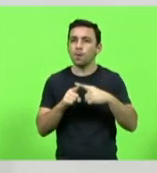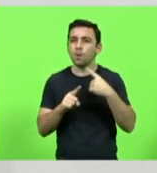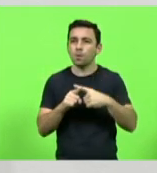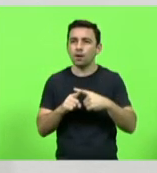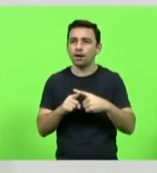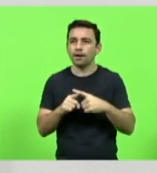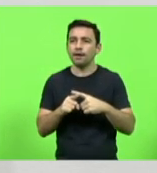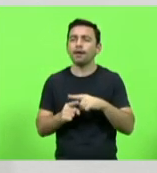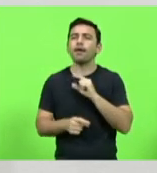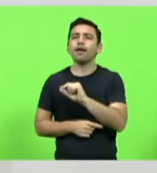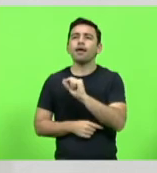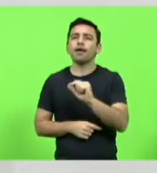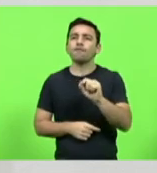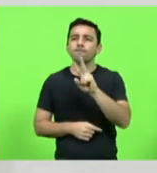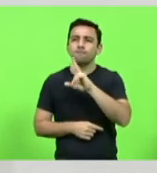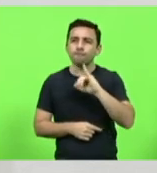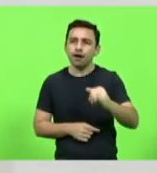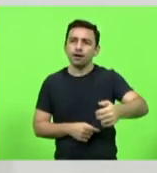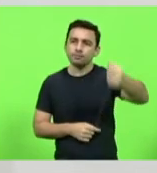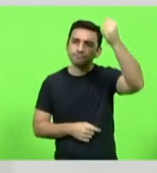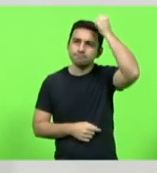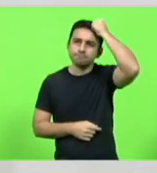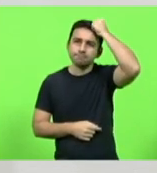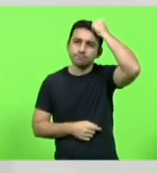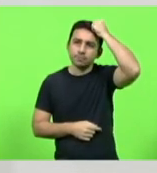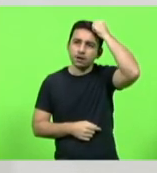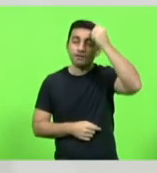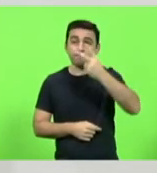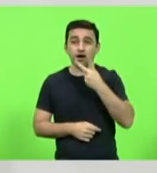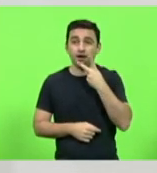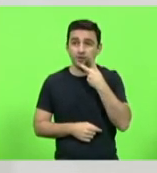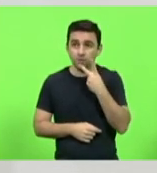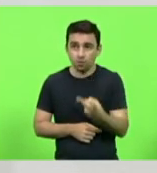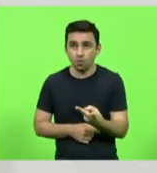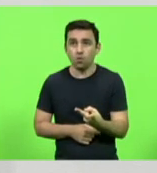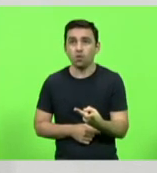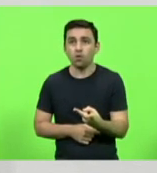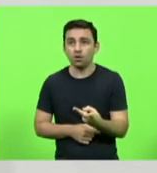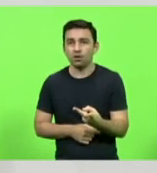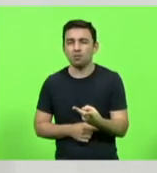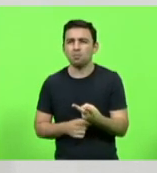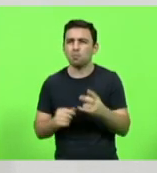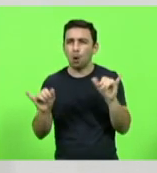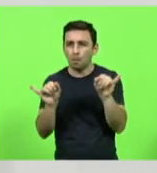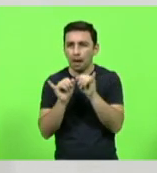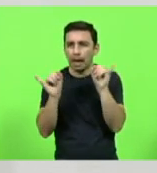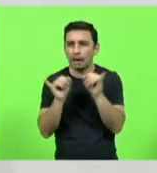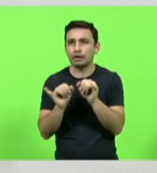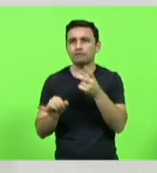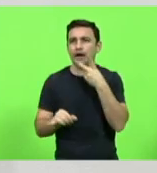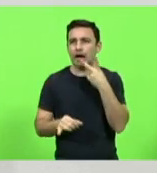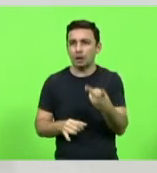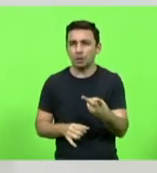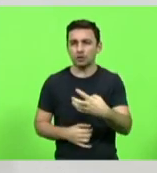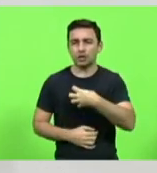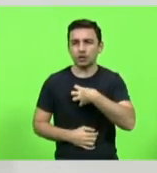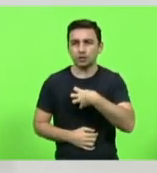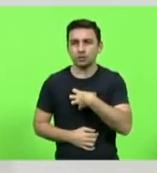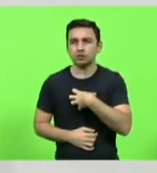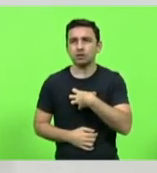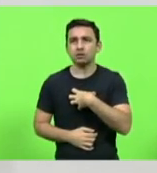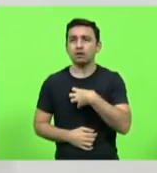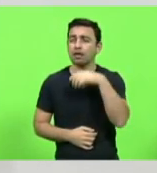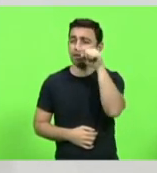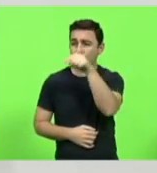vai se arrepender do que falou, das asneiras que falou, de como falou, vai ser o